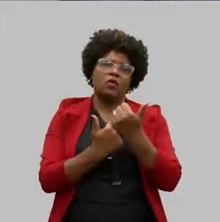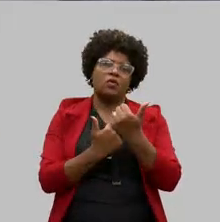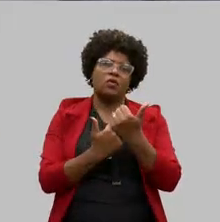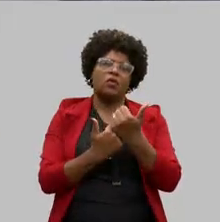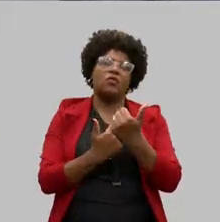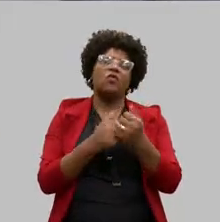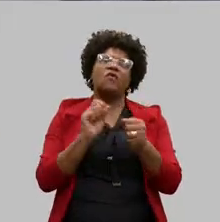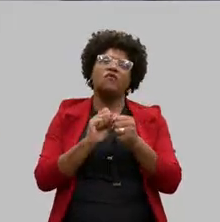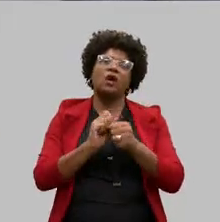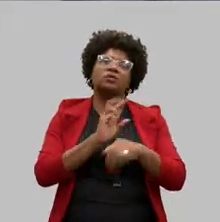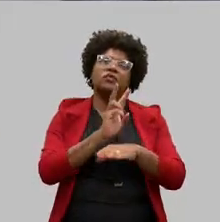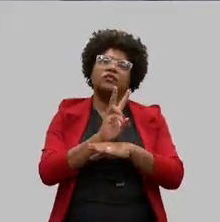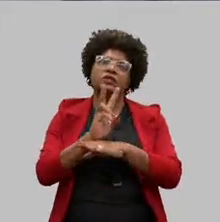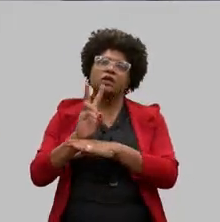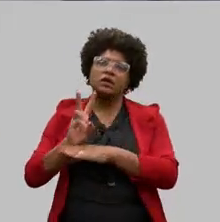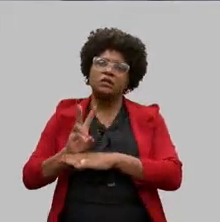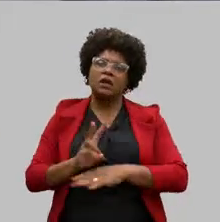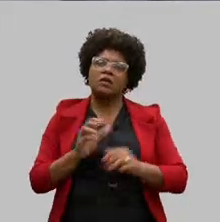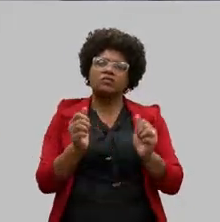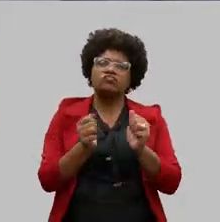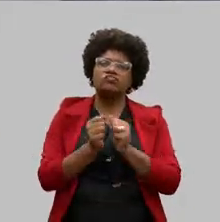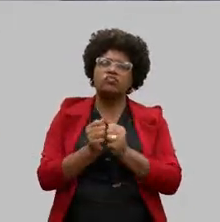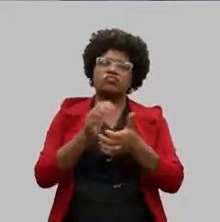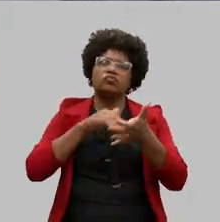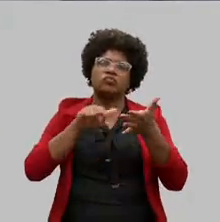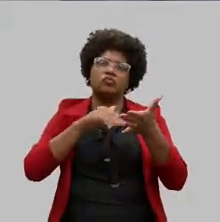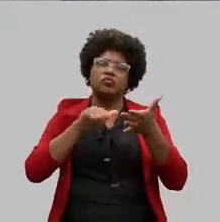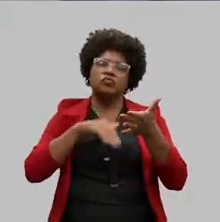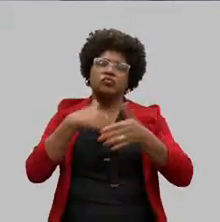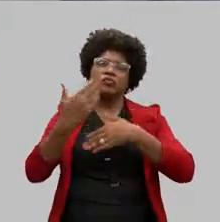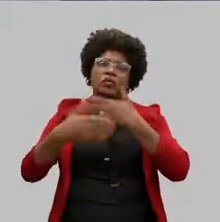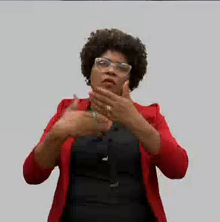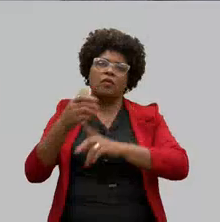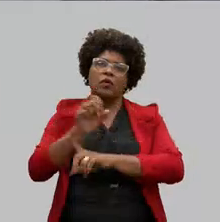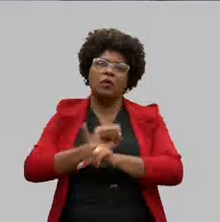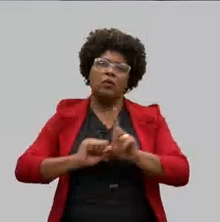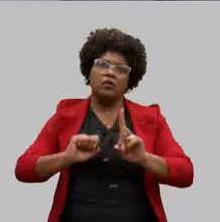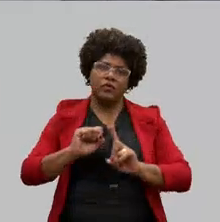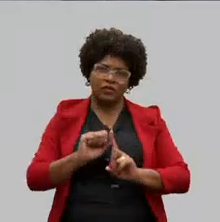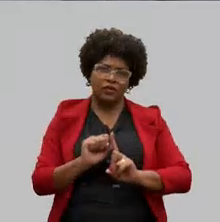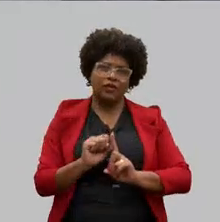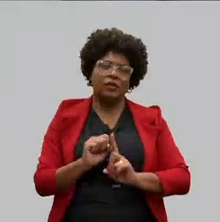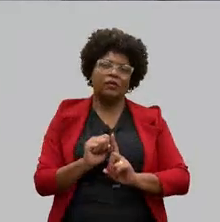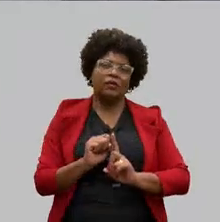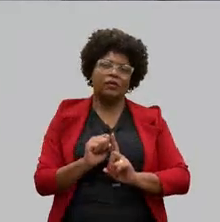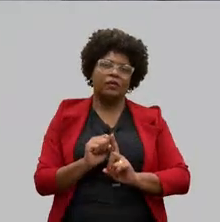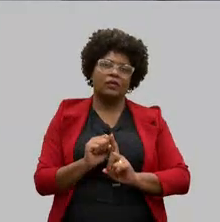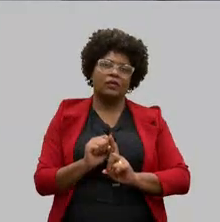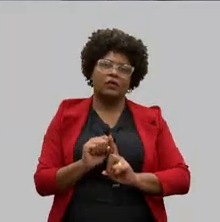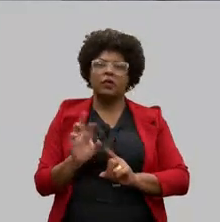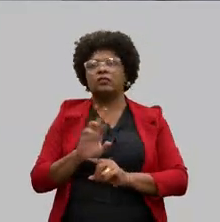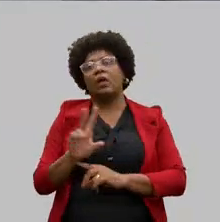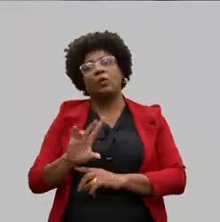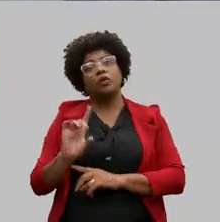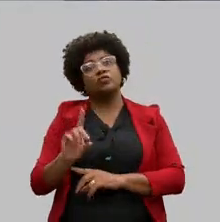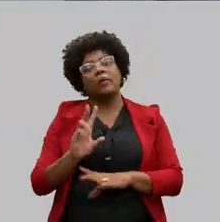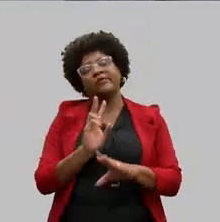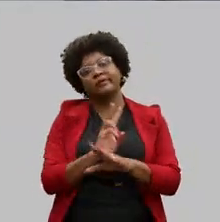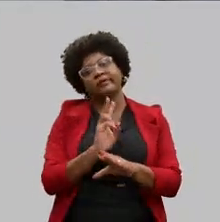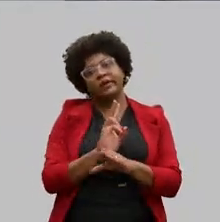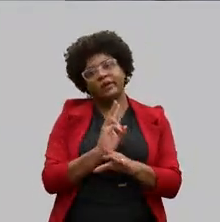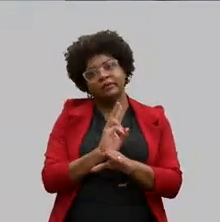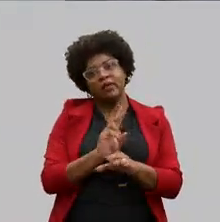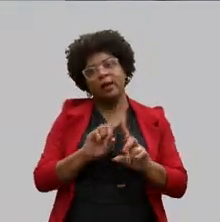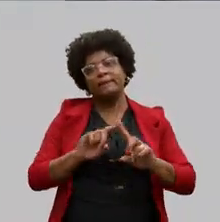fiscalização junto à secretaria de Desenvolvimento Social a gente não só ia lá para fiscalizar mas